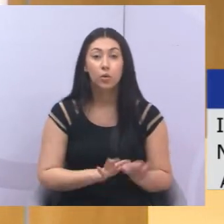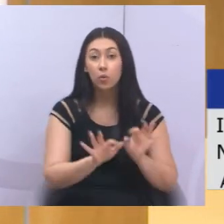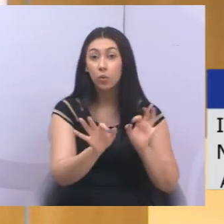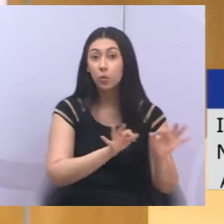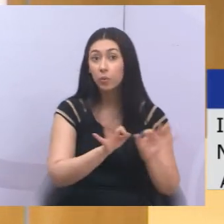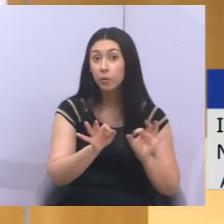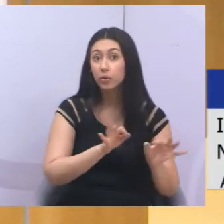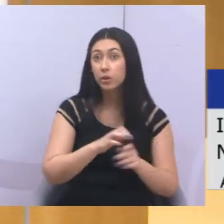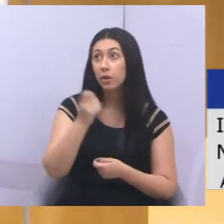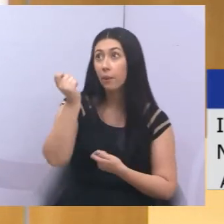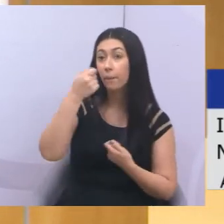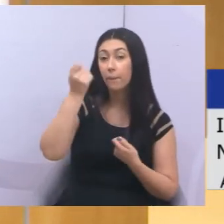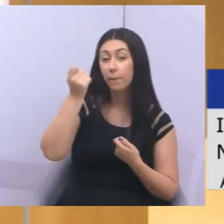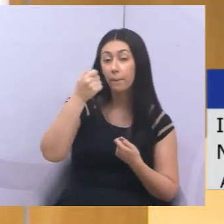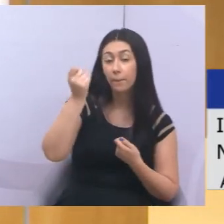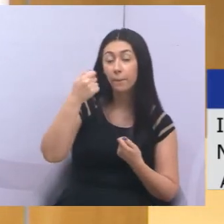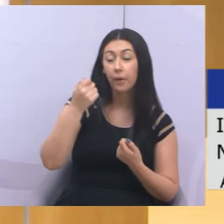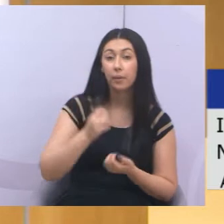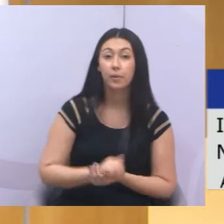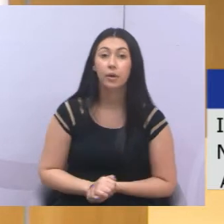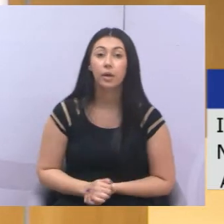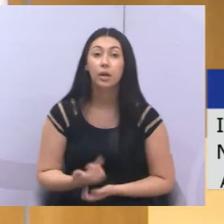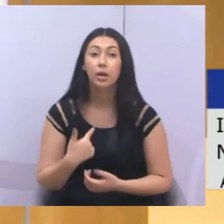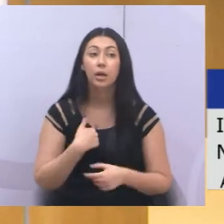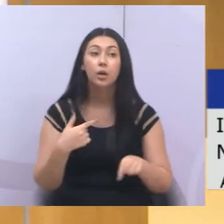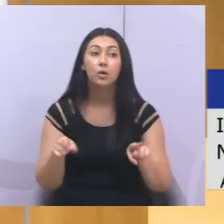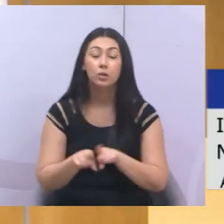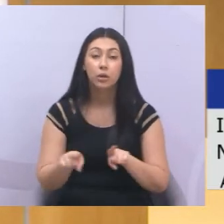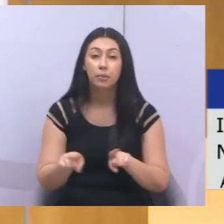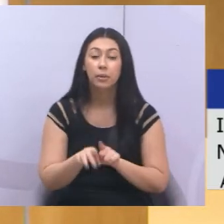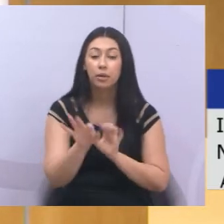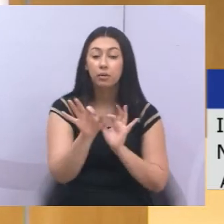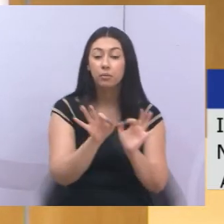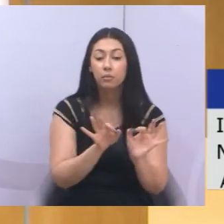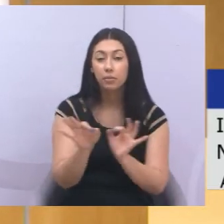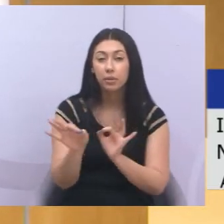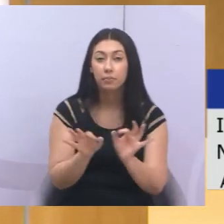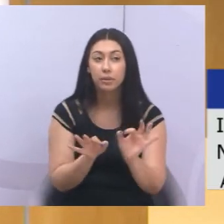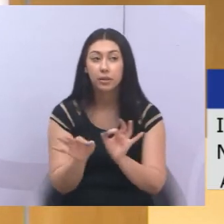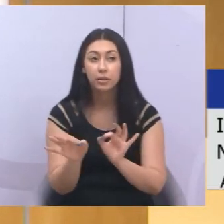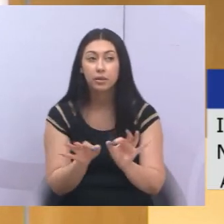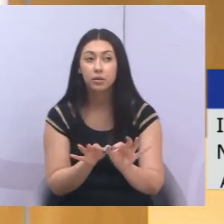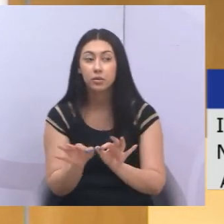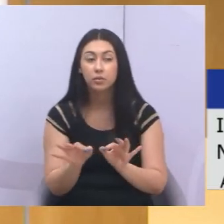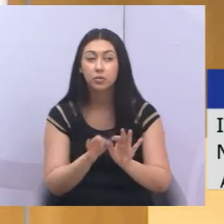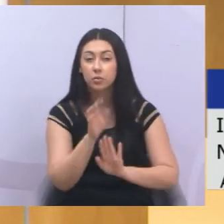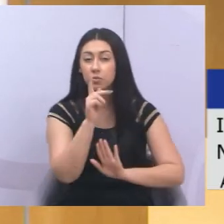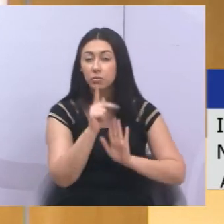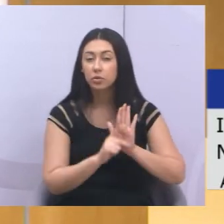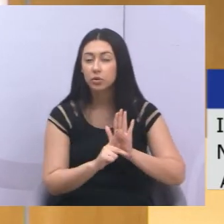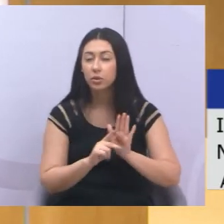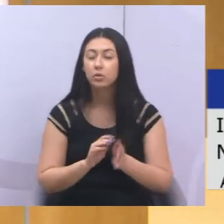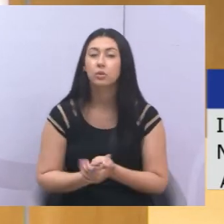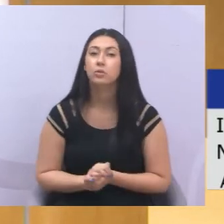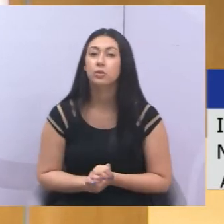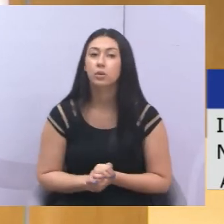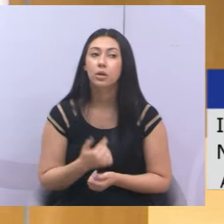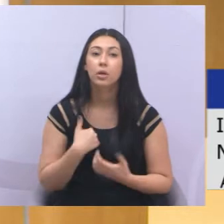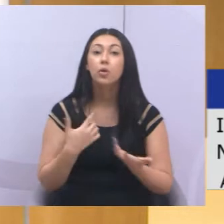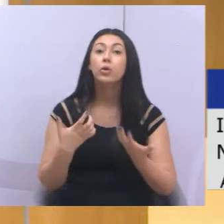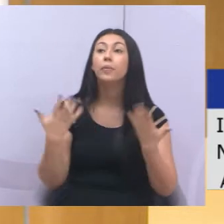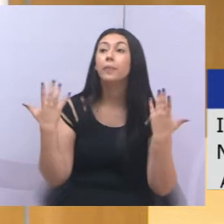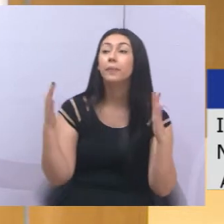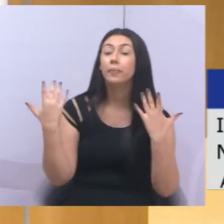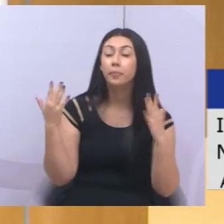pipas. E eu estou desenvolvendo, estou em fase final de implementação desse projeto aqui, pastor. Então, eu quero te